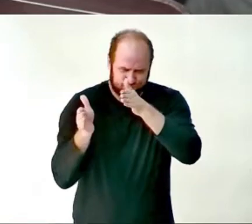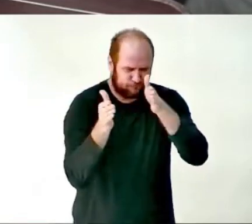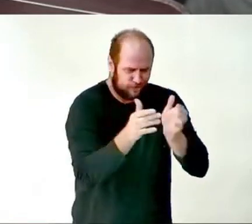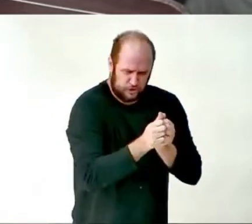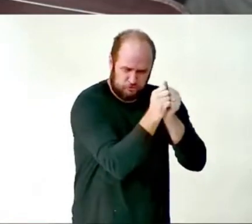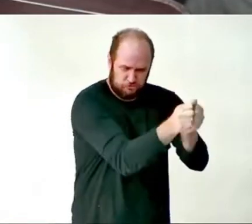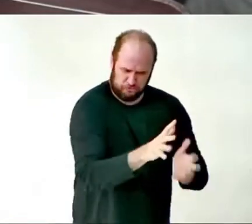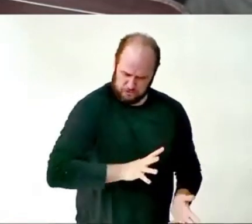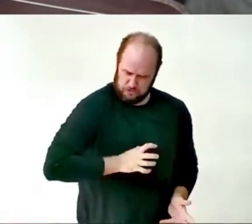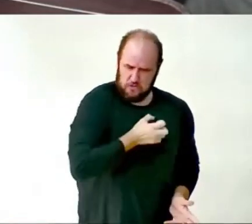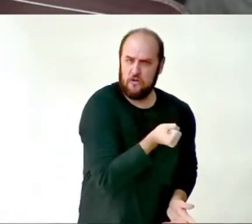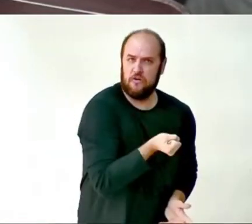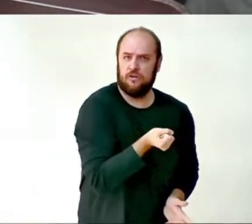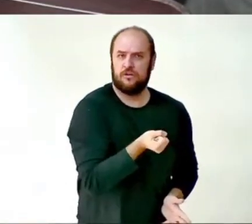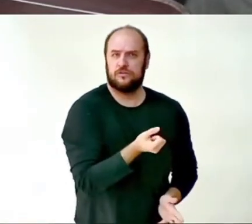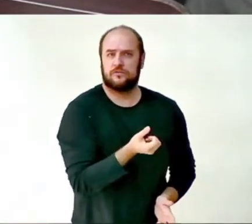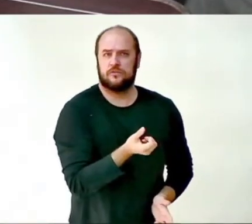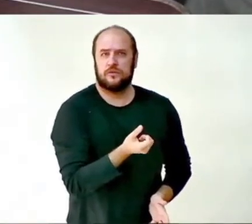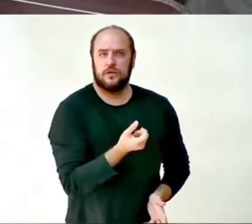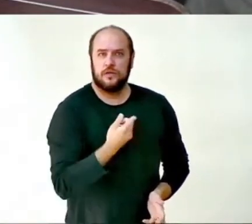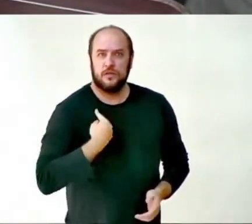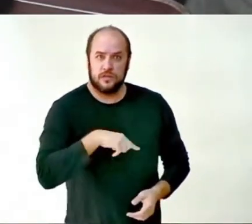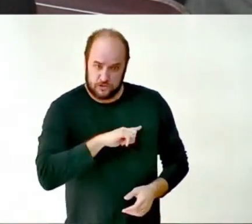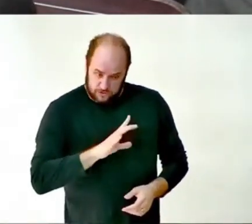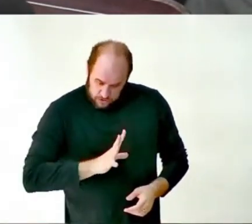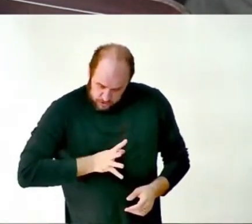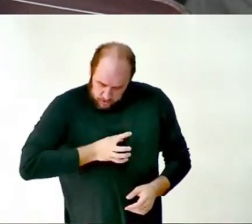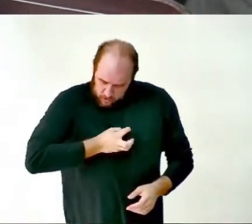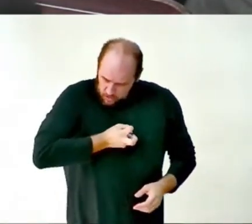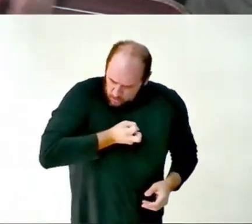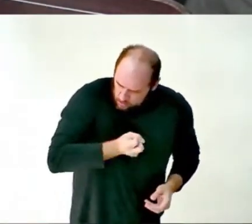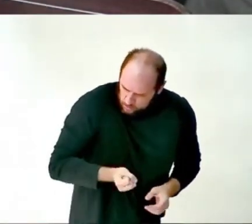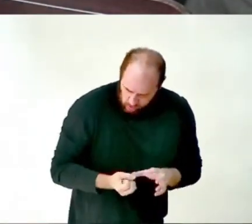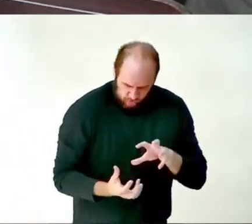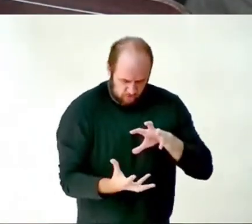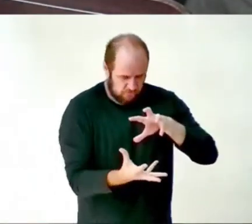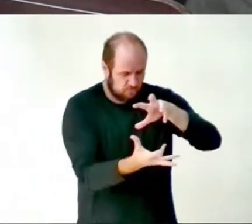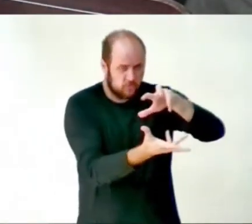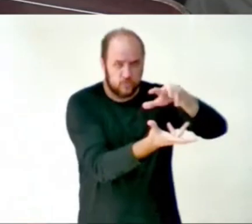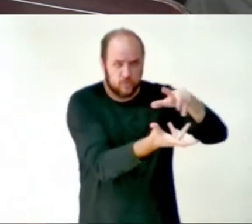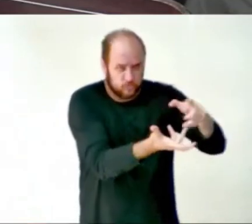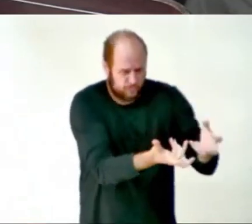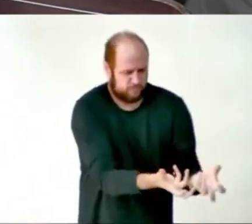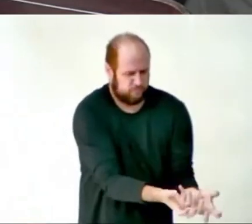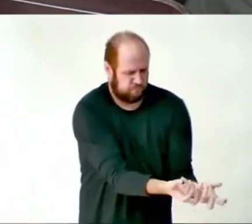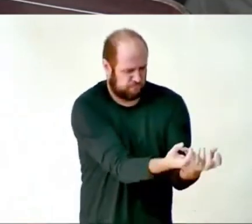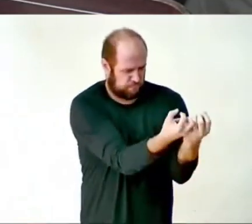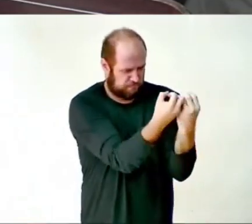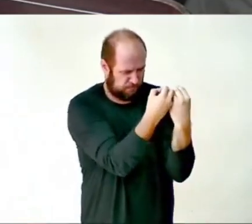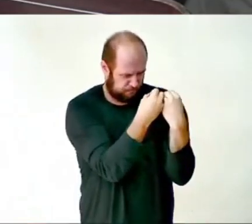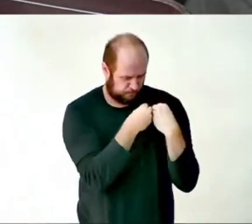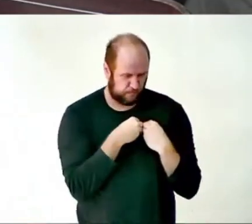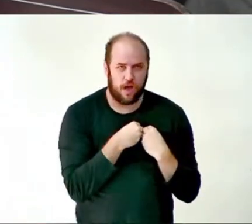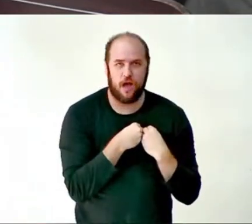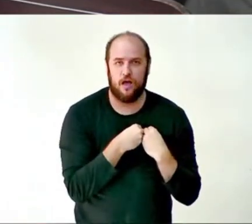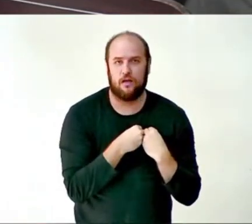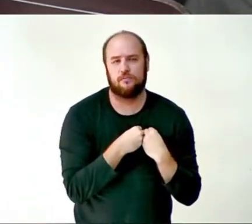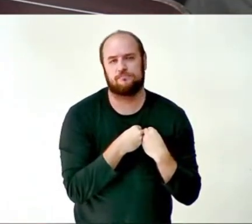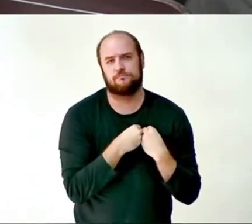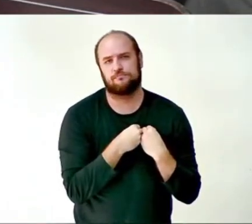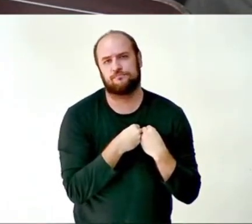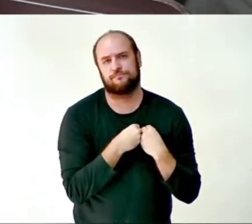também. E nós trazemos o ódio do mundo inteiro, para dentro do nosso